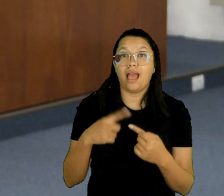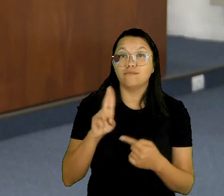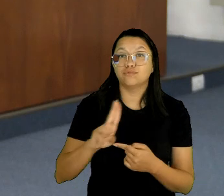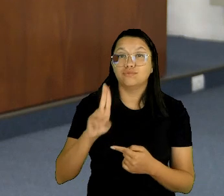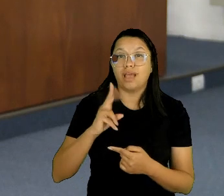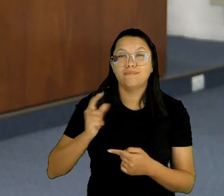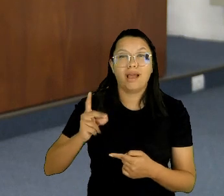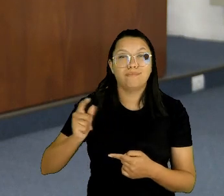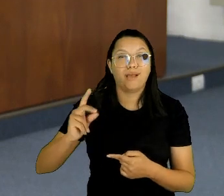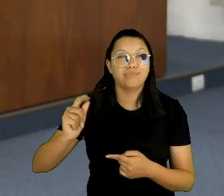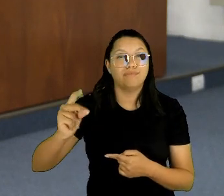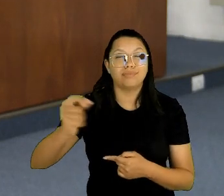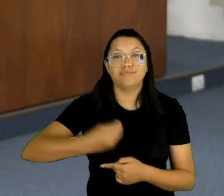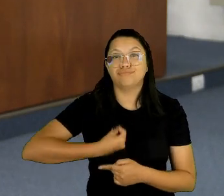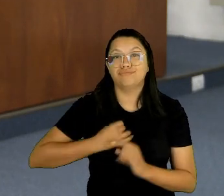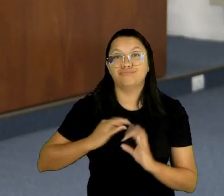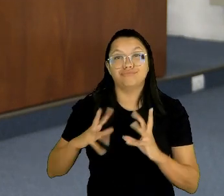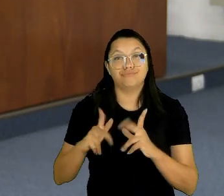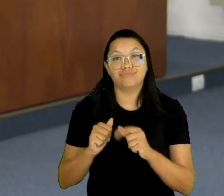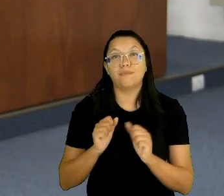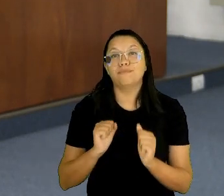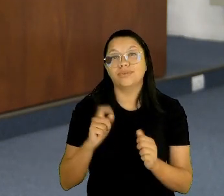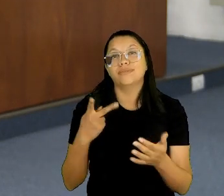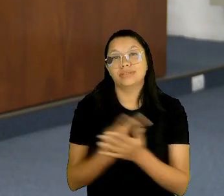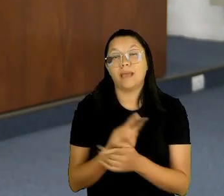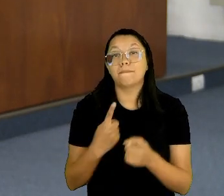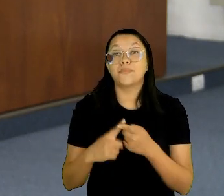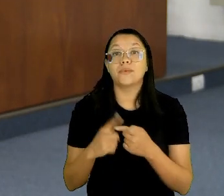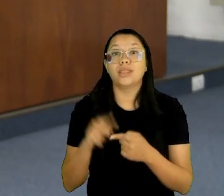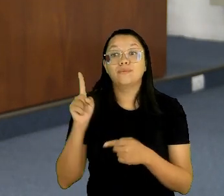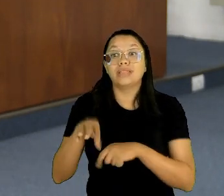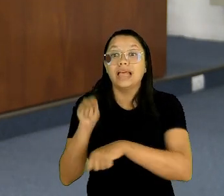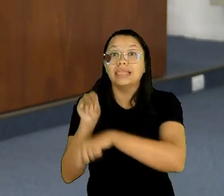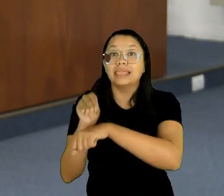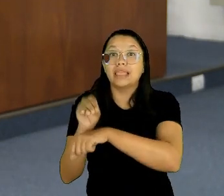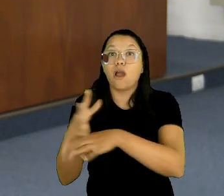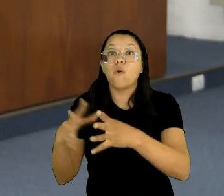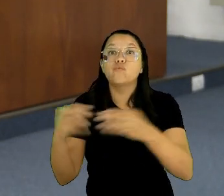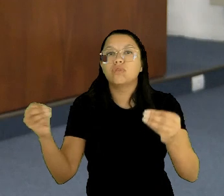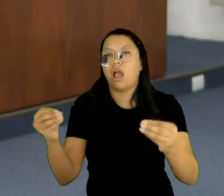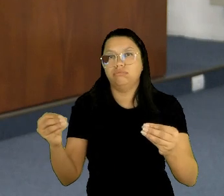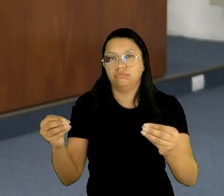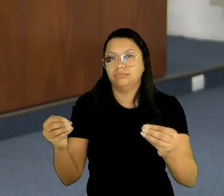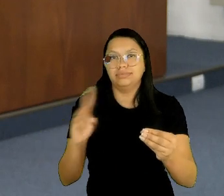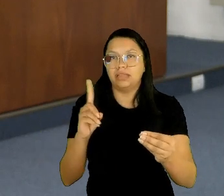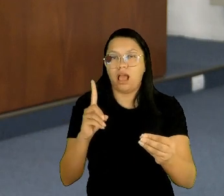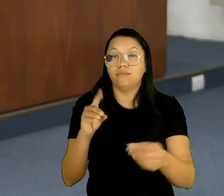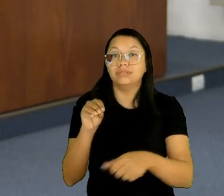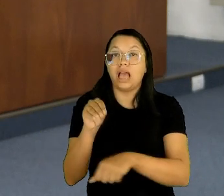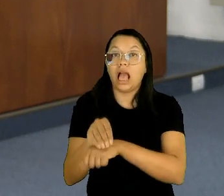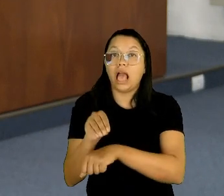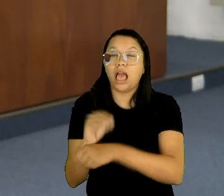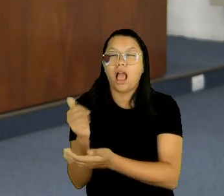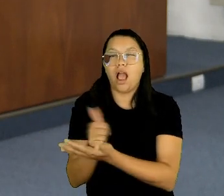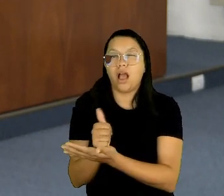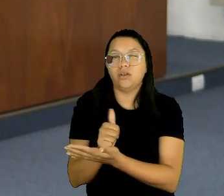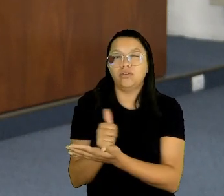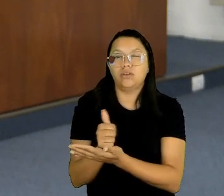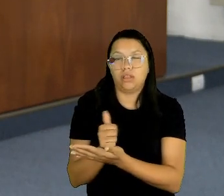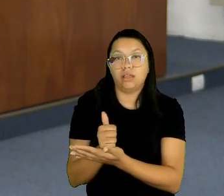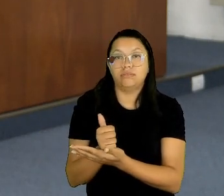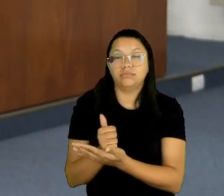estatina e ter que usar para o resto da vida é bem considerável. Porque a gente não está tratando o colesterol, não está curando o colesterol alto, a gente